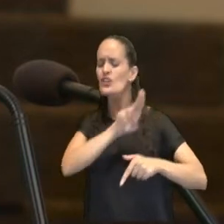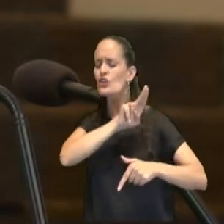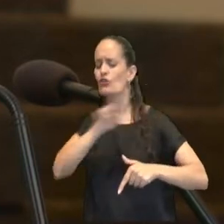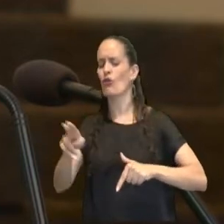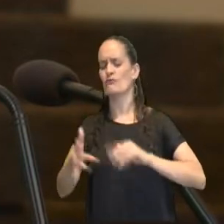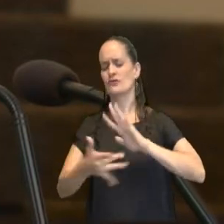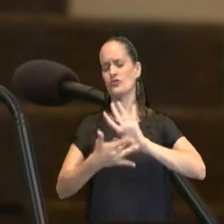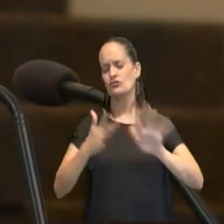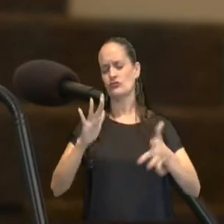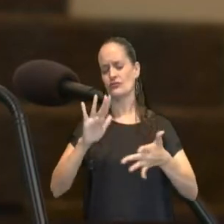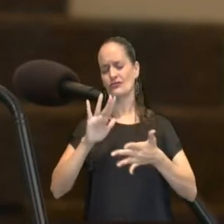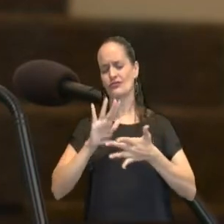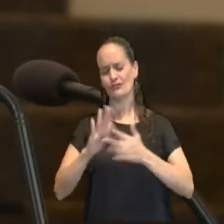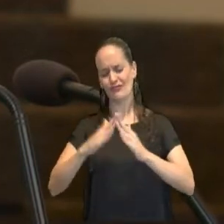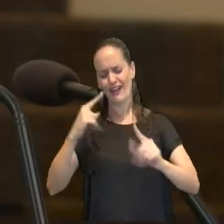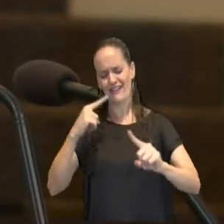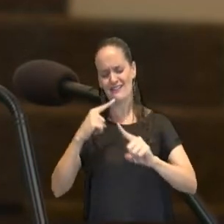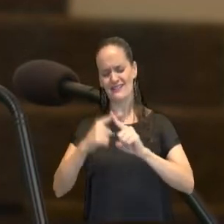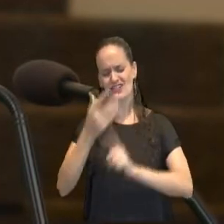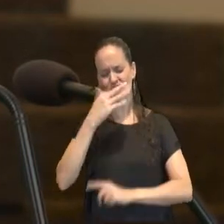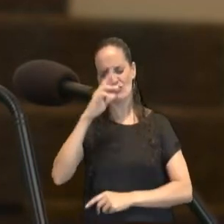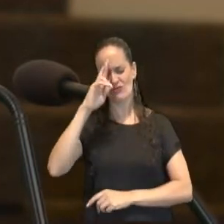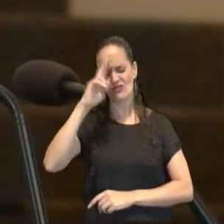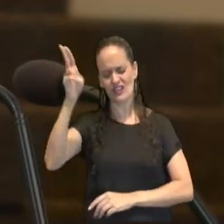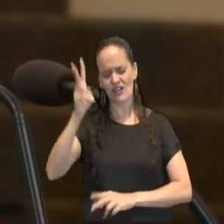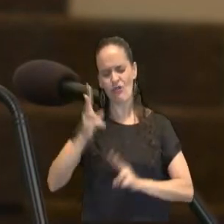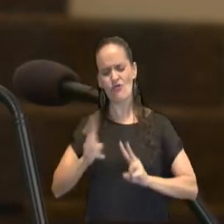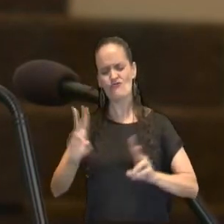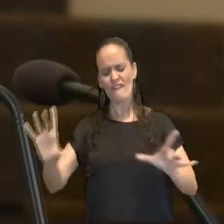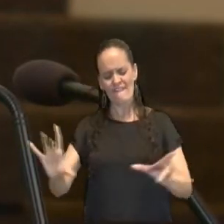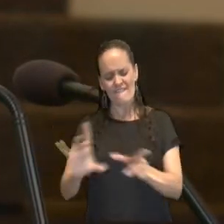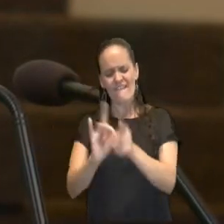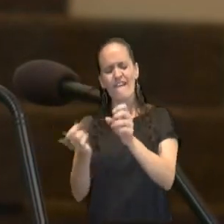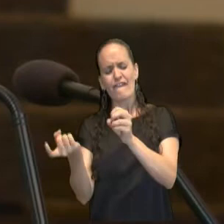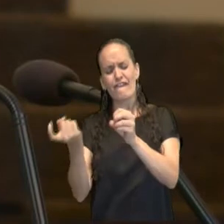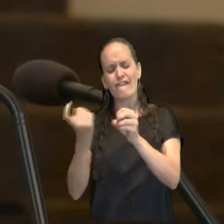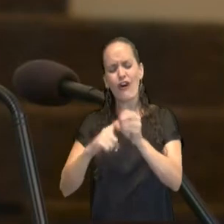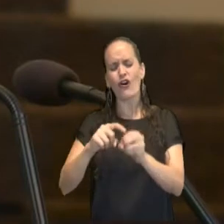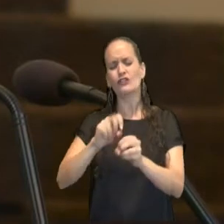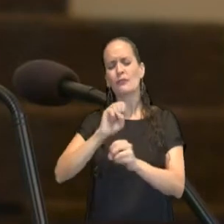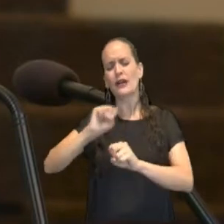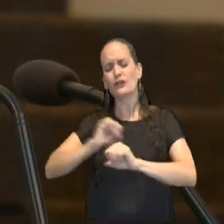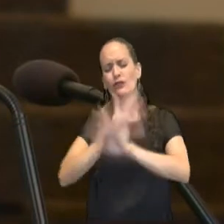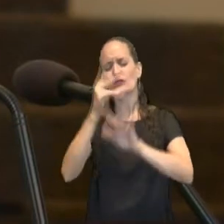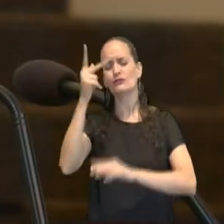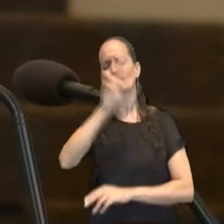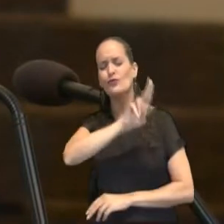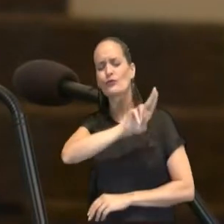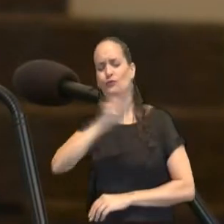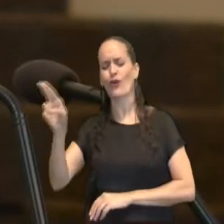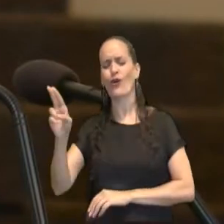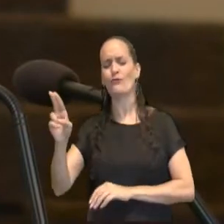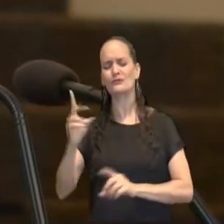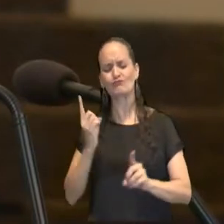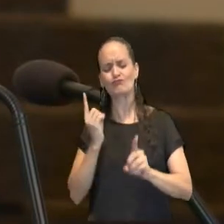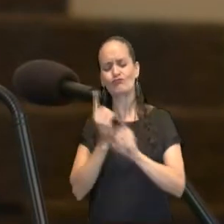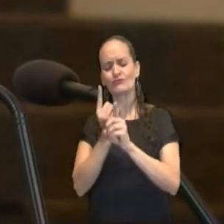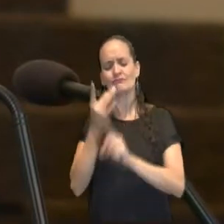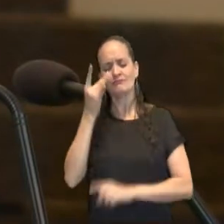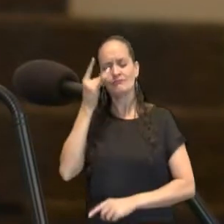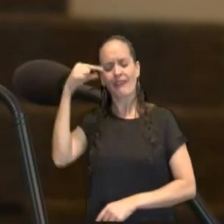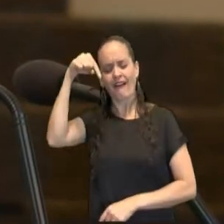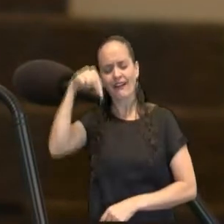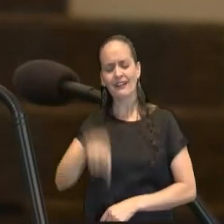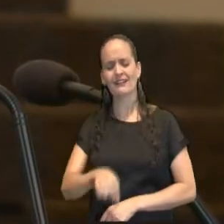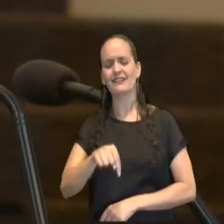de Jesus, a igreja do Senhor volte a se reunir para a honra e glória do Teu nome, em todo canto deste